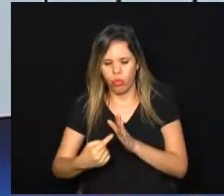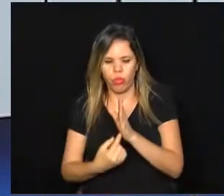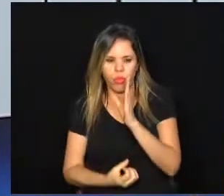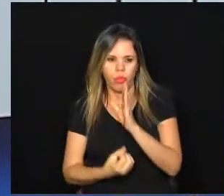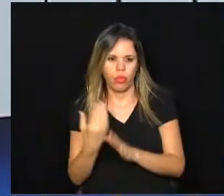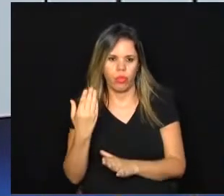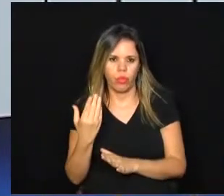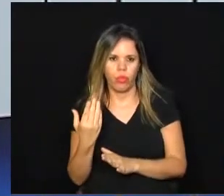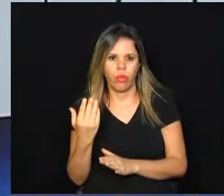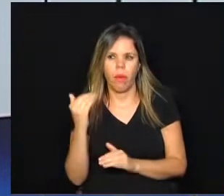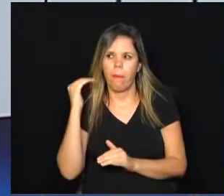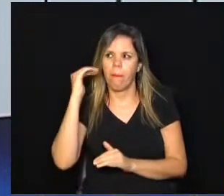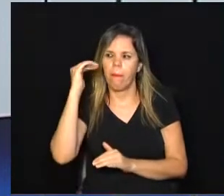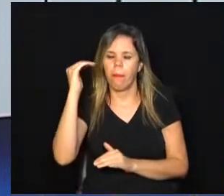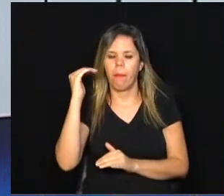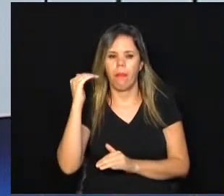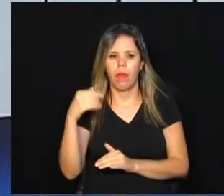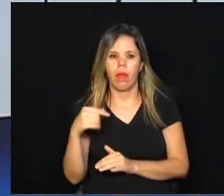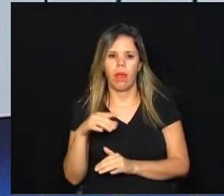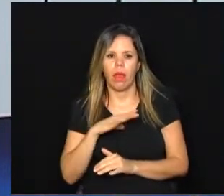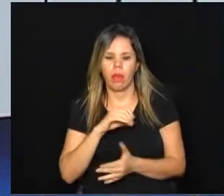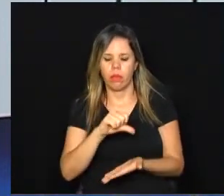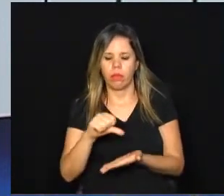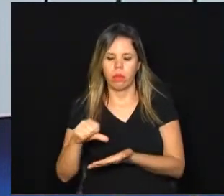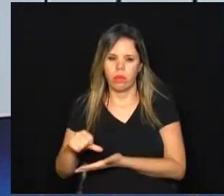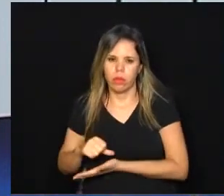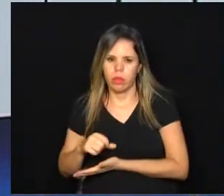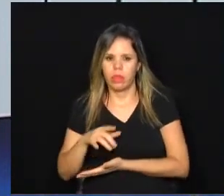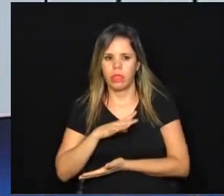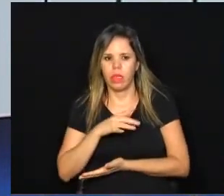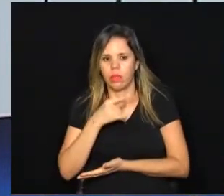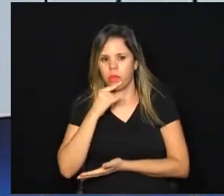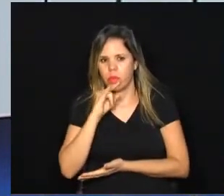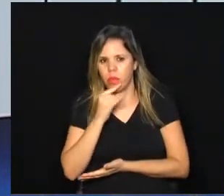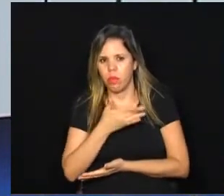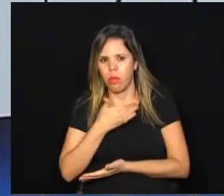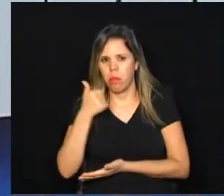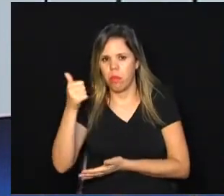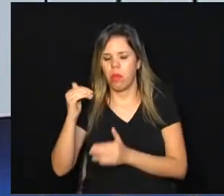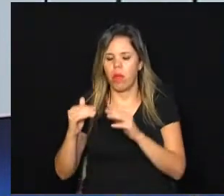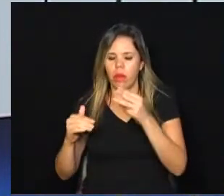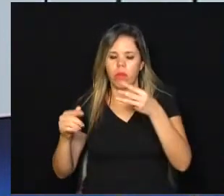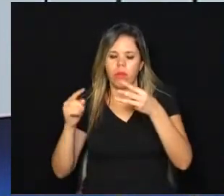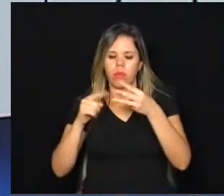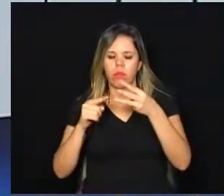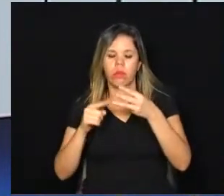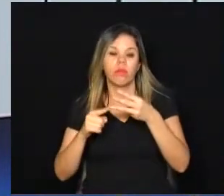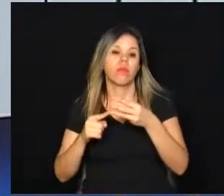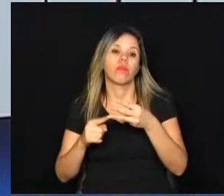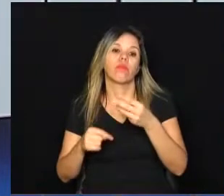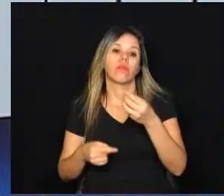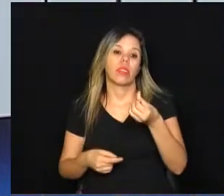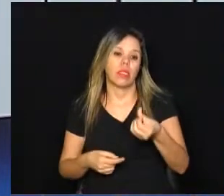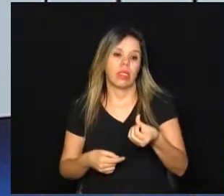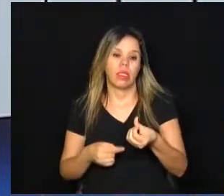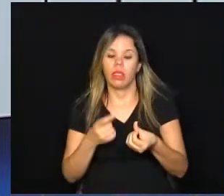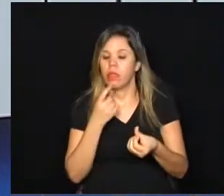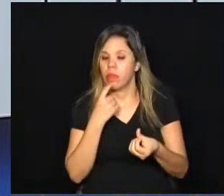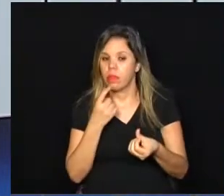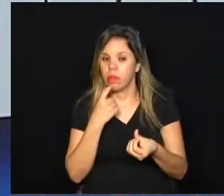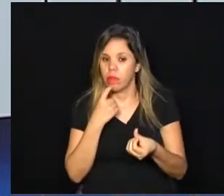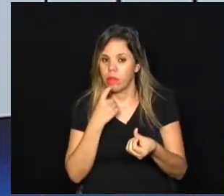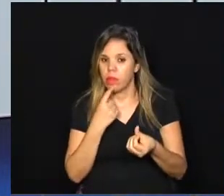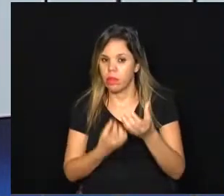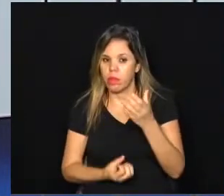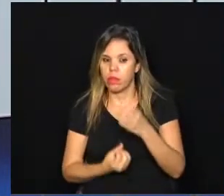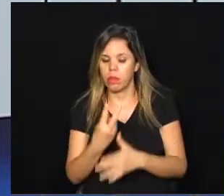primeira colocação. Na nossa região, Piracicaba é a melhor colocada, na 6ª posição, e Campinas aparece